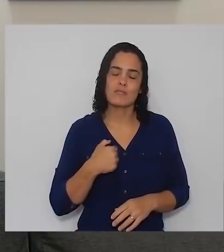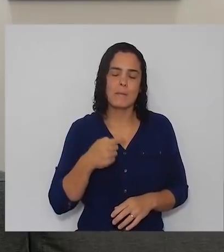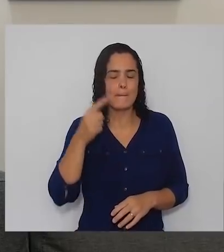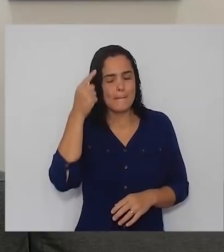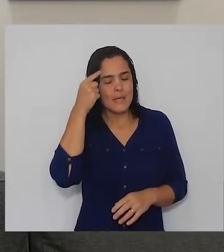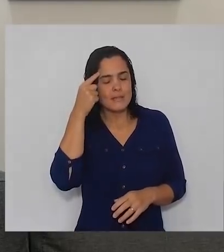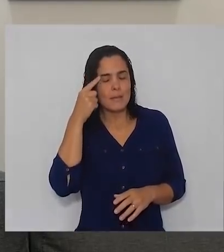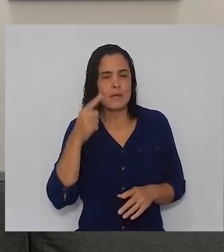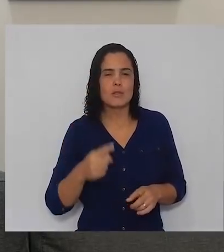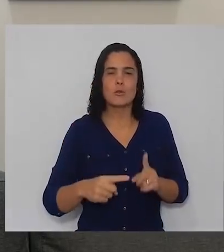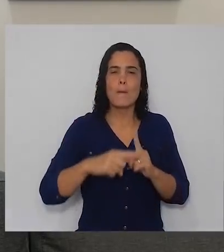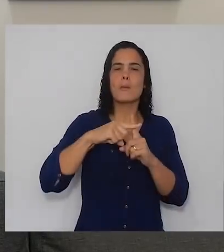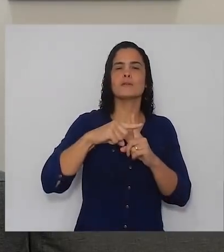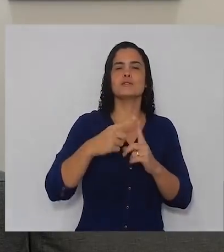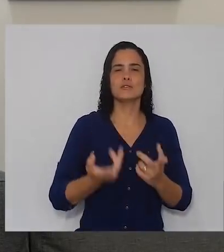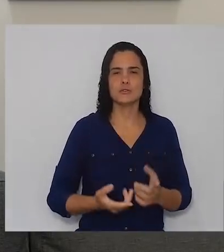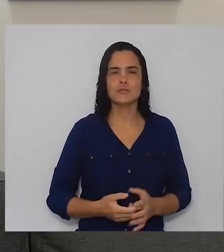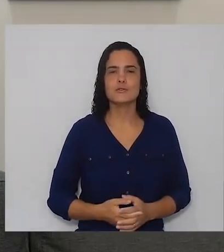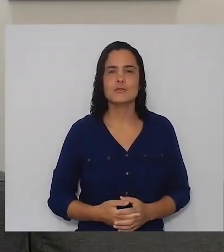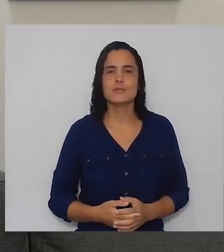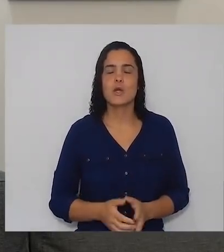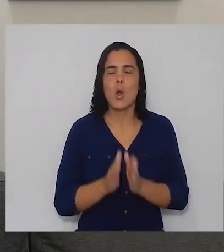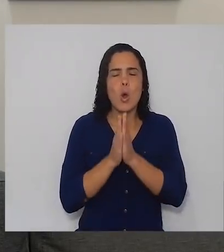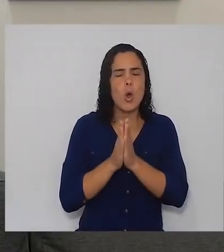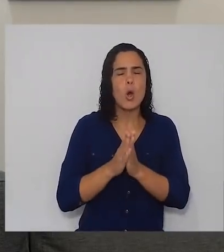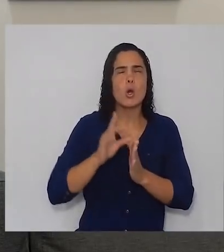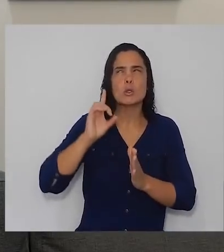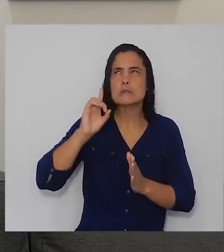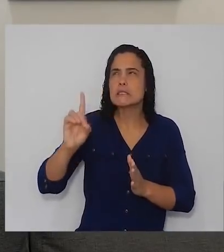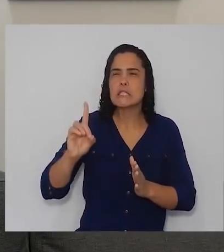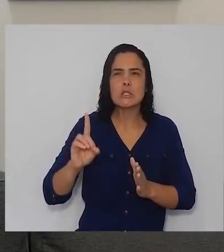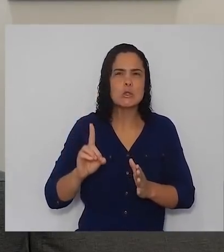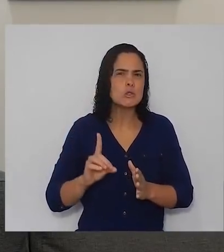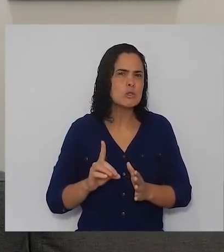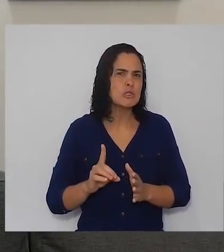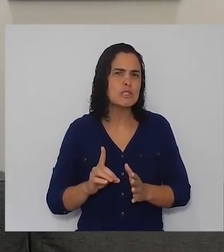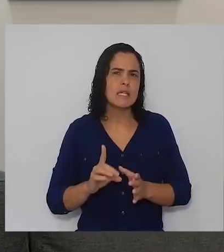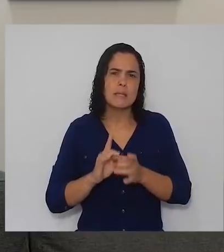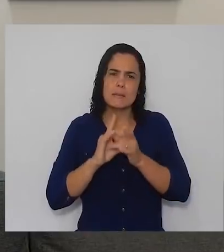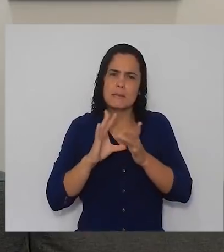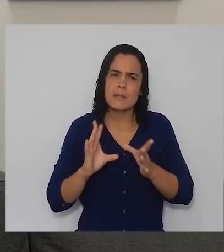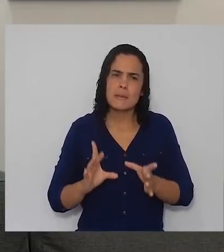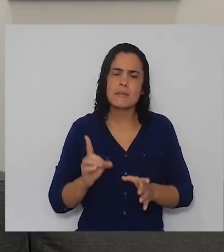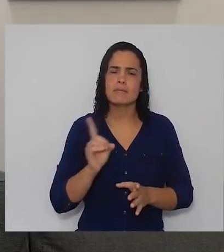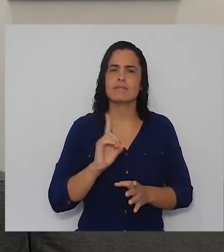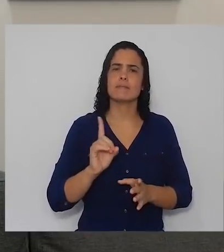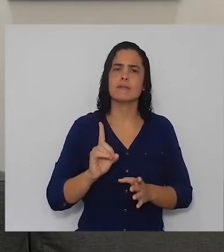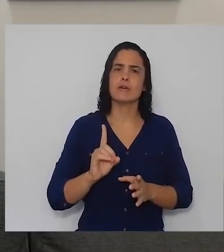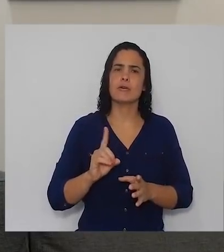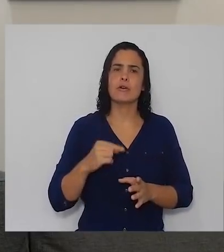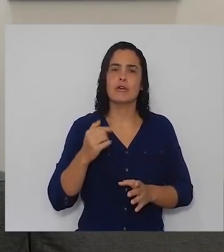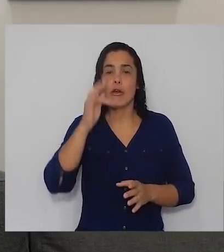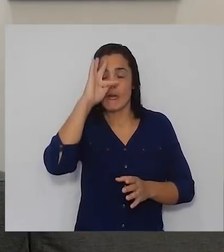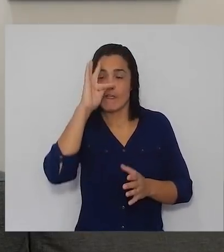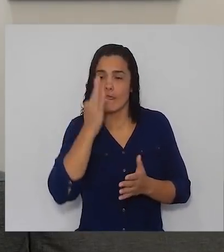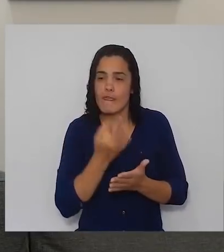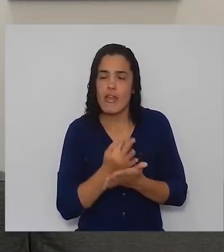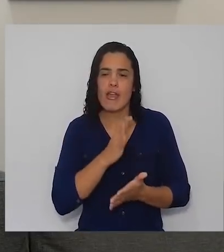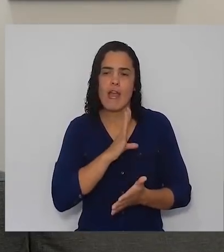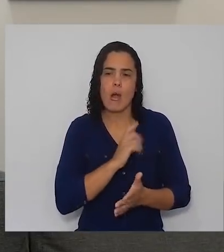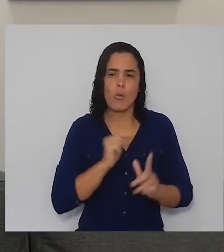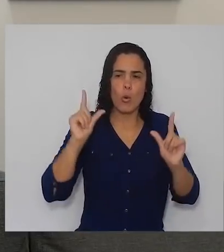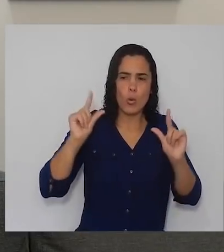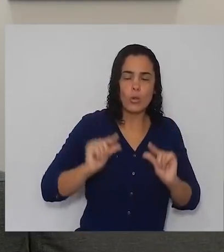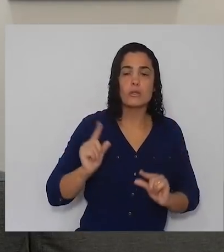há de aumentar. Por isso eu oro, para que Deus não permita que a fé e o amor se esfriem no tempo como